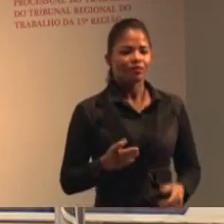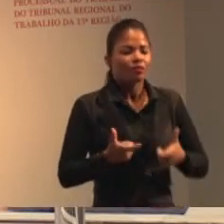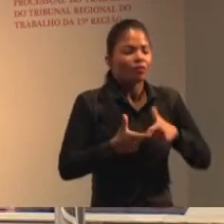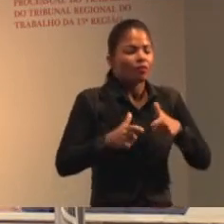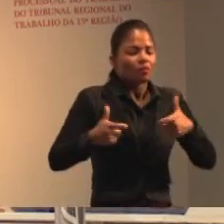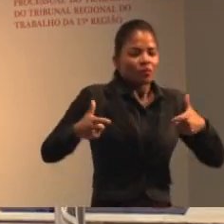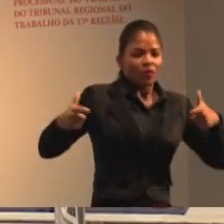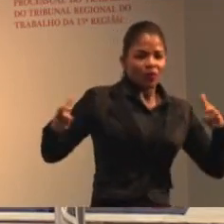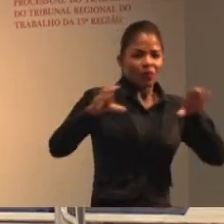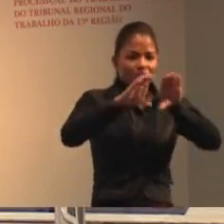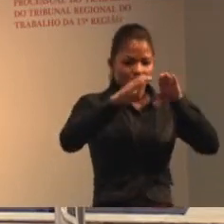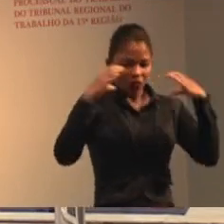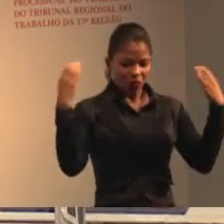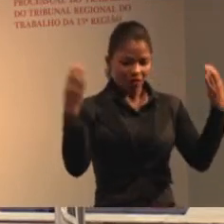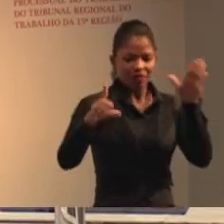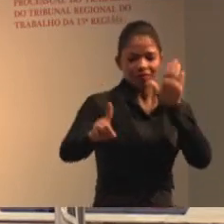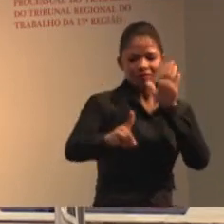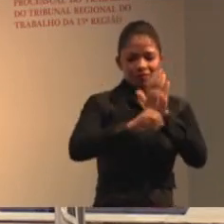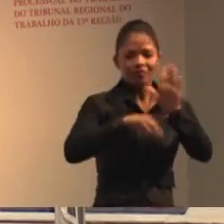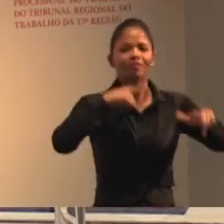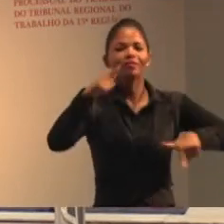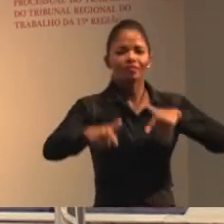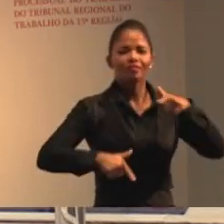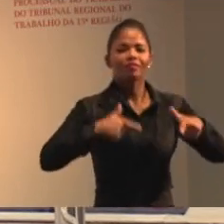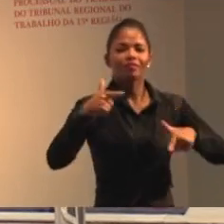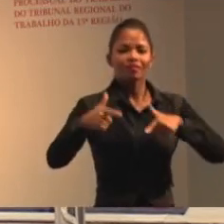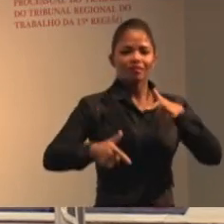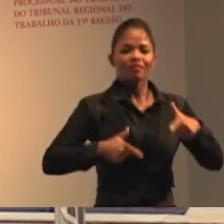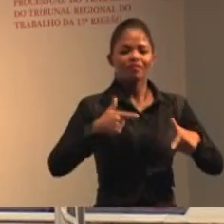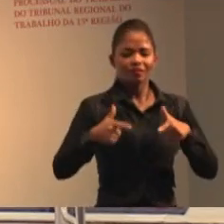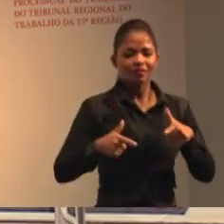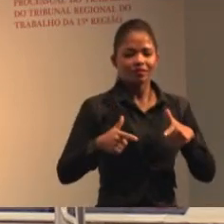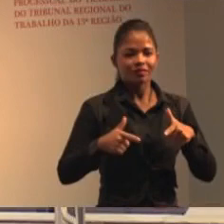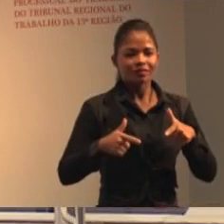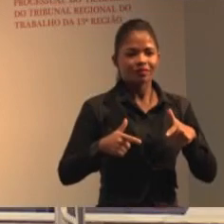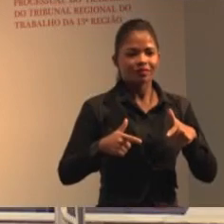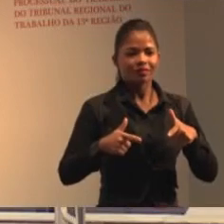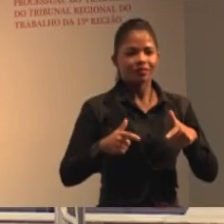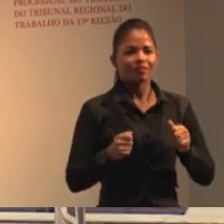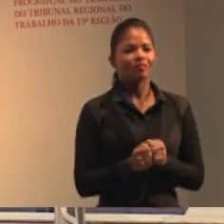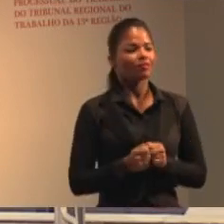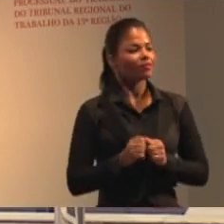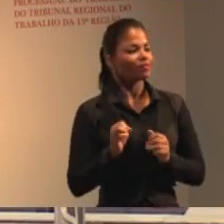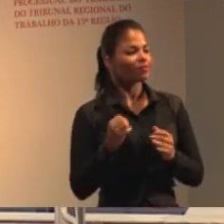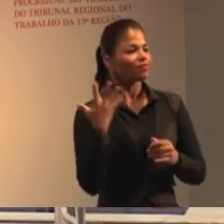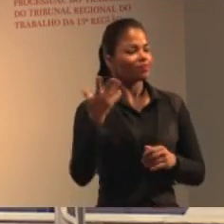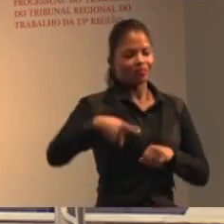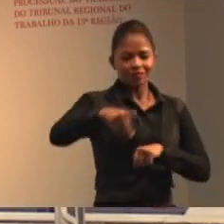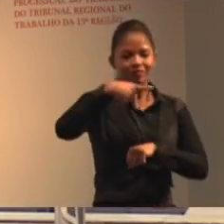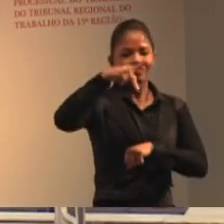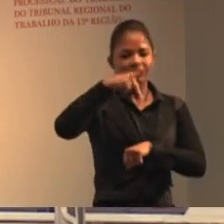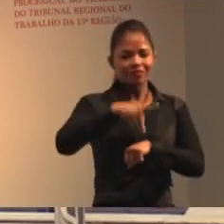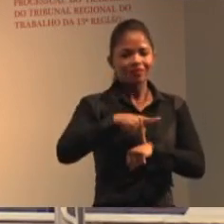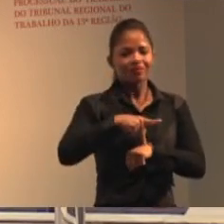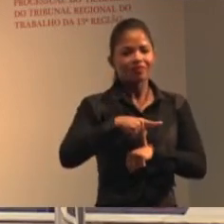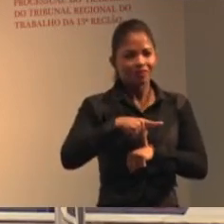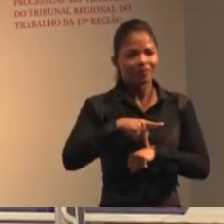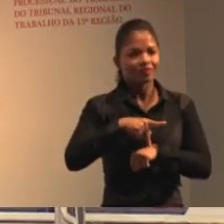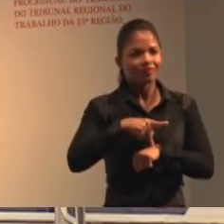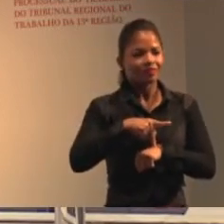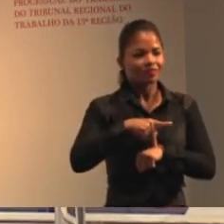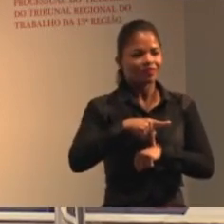maior congresso de direito do trabalho e processual do trabalho realizado no país, já em